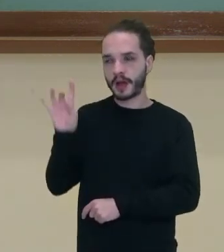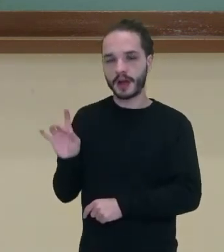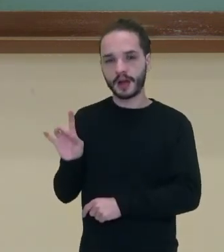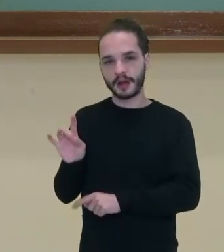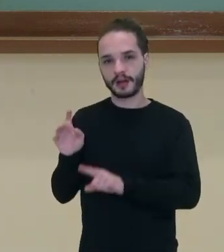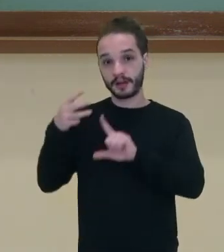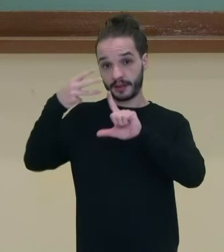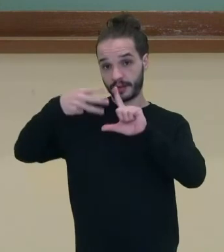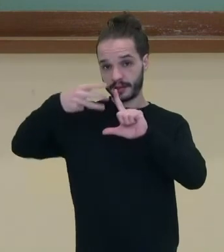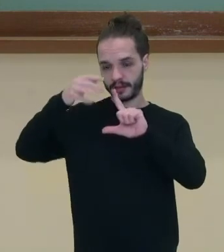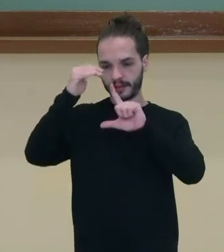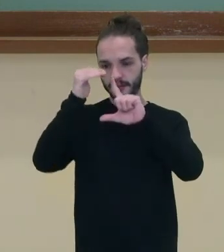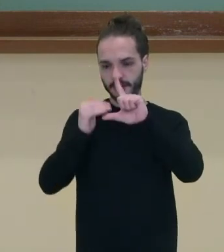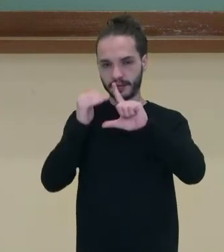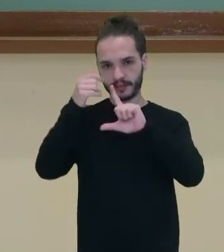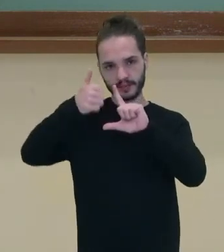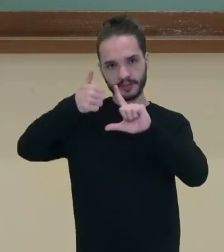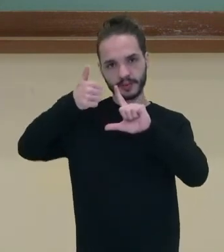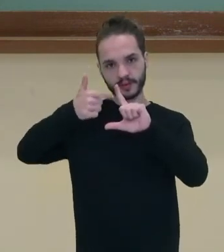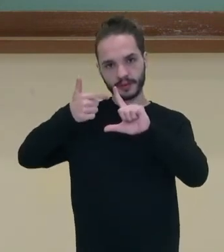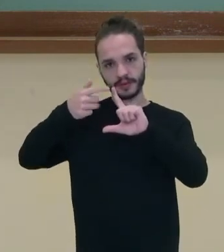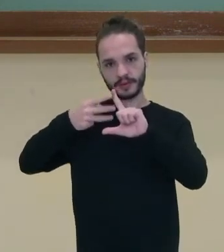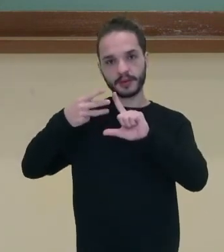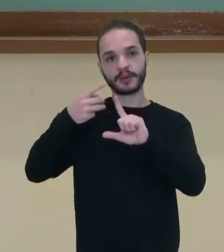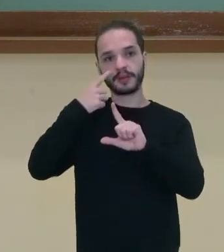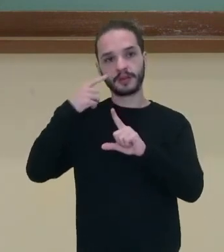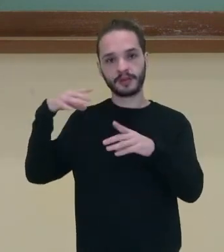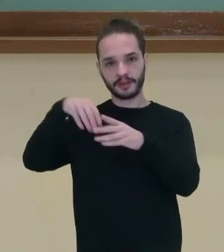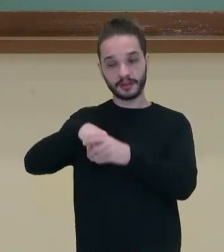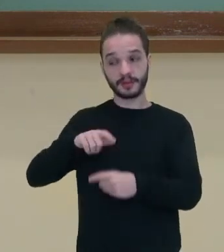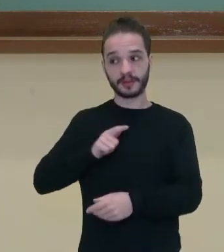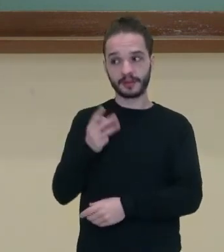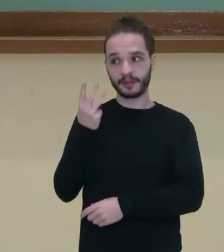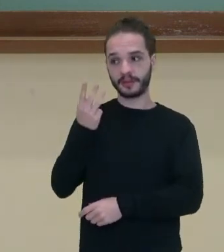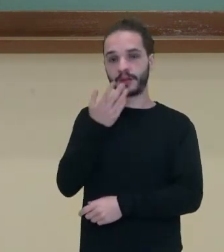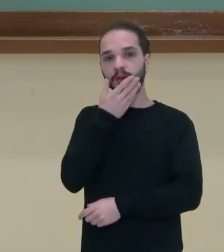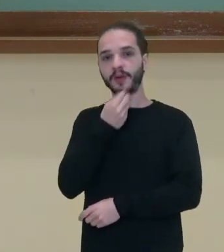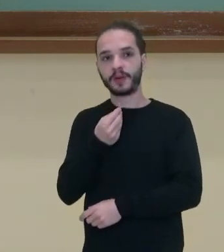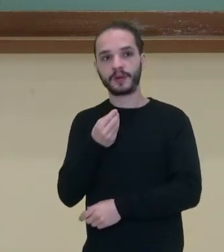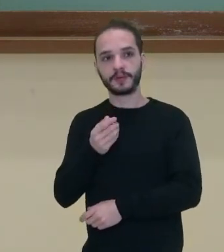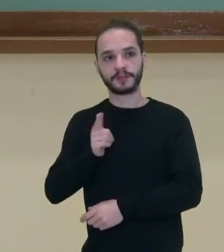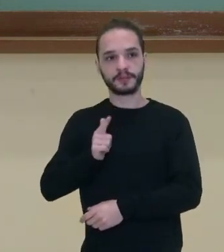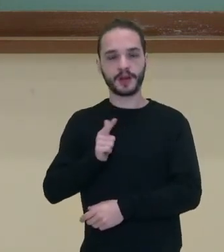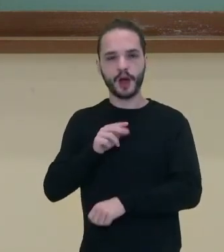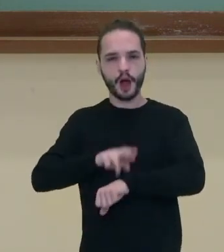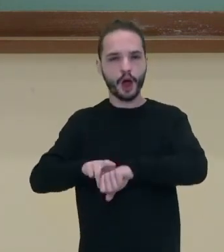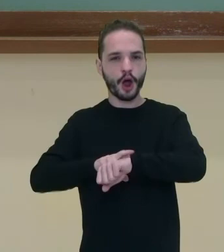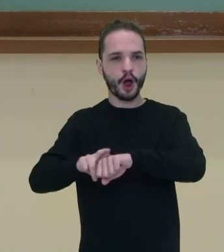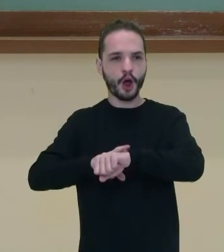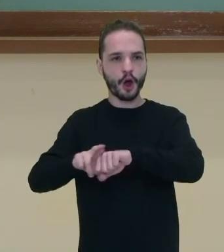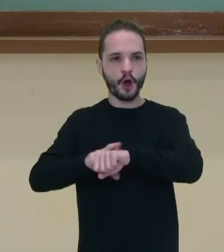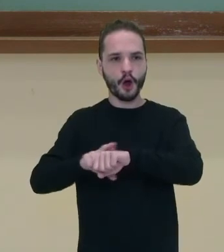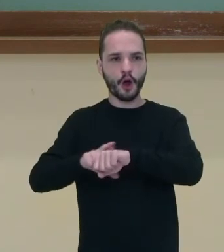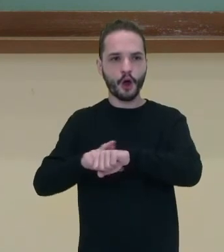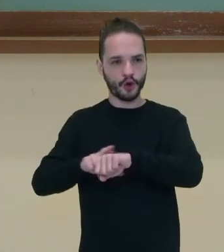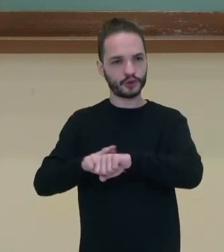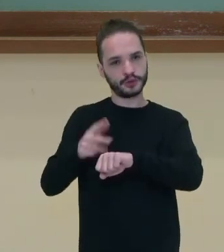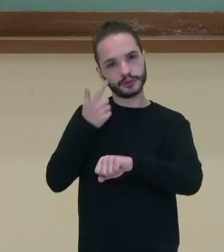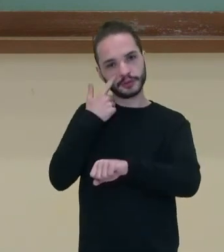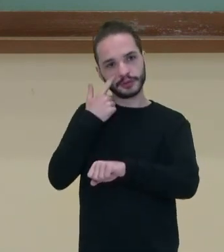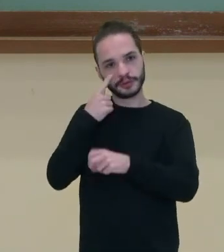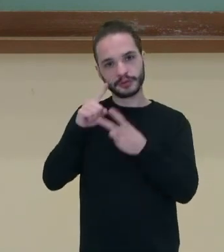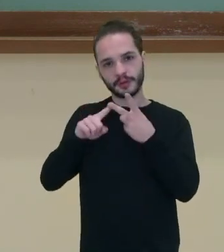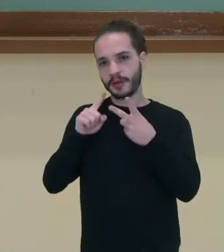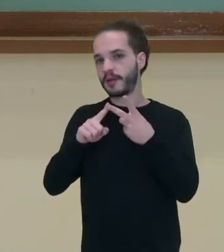gente tem 3 homens aqui nesta figura, né? A gente tem o primeiro aqui de roxo, né, uma azul, né, esse